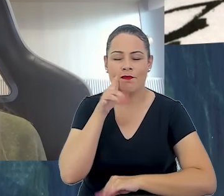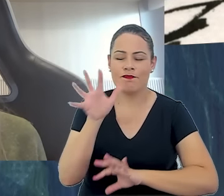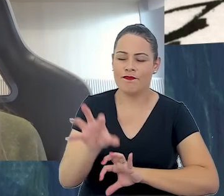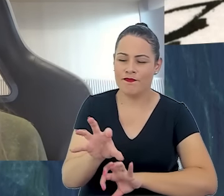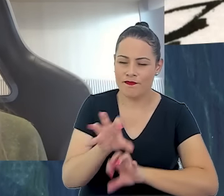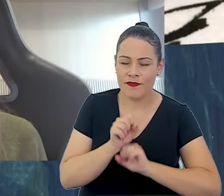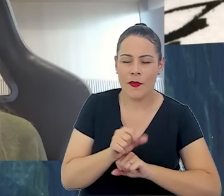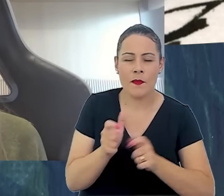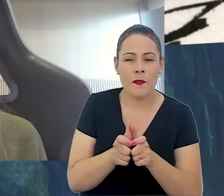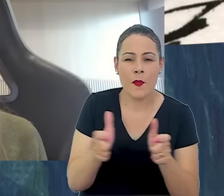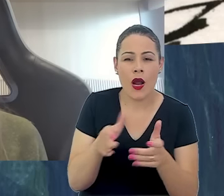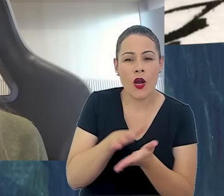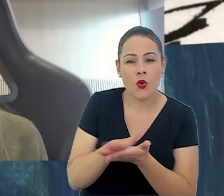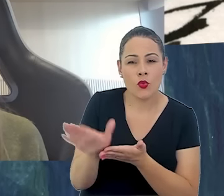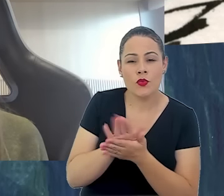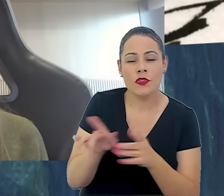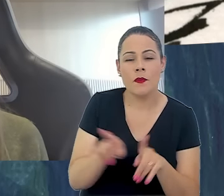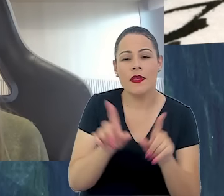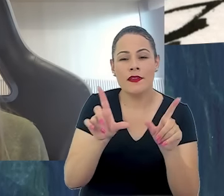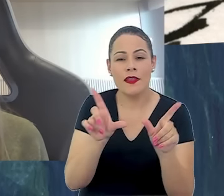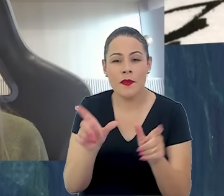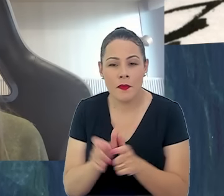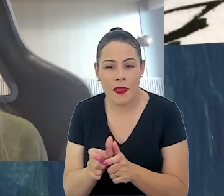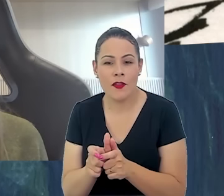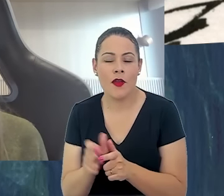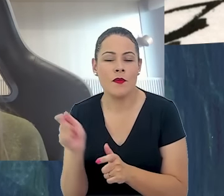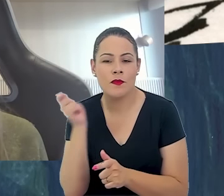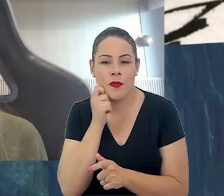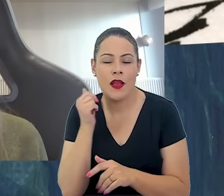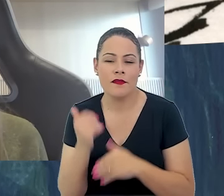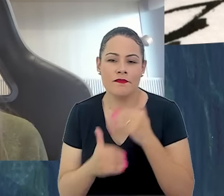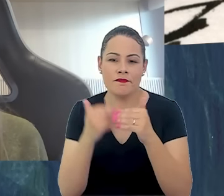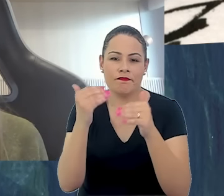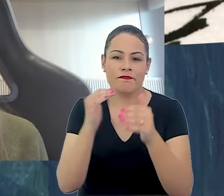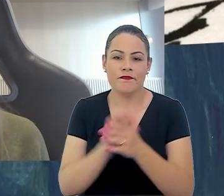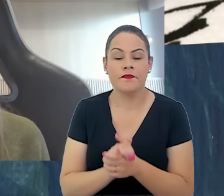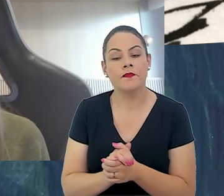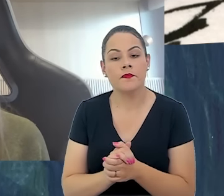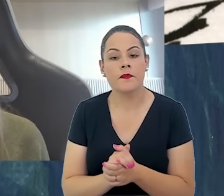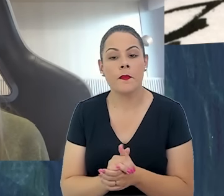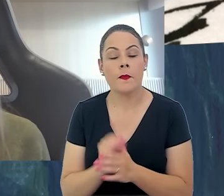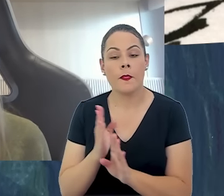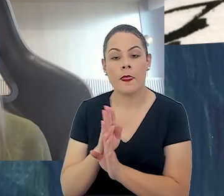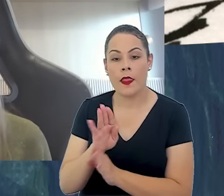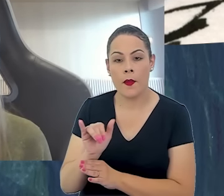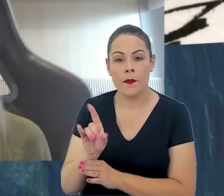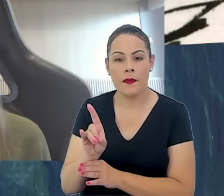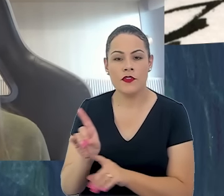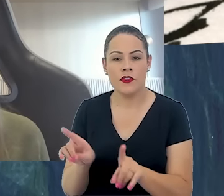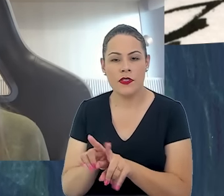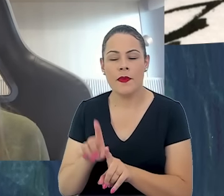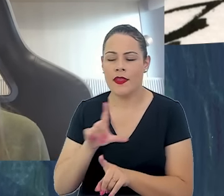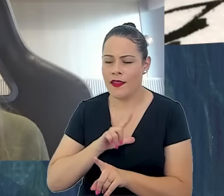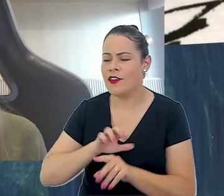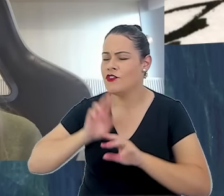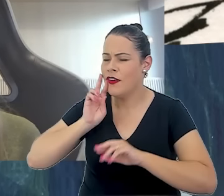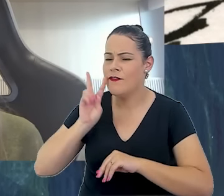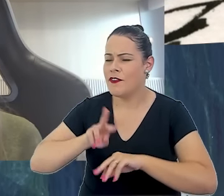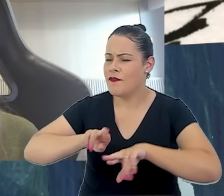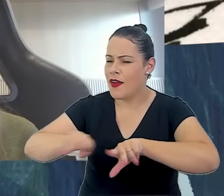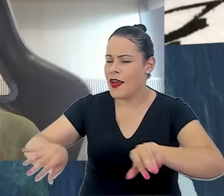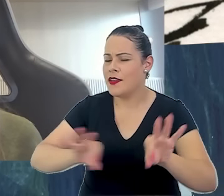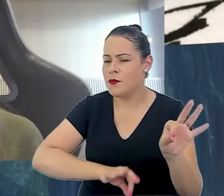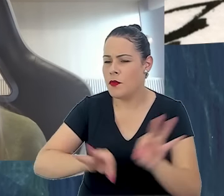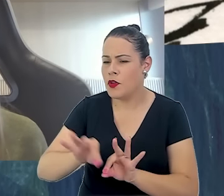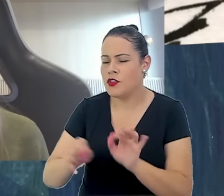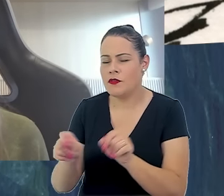arcam com maior custo e têm menos condições, né? Mas o BID tem, e eu já tive muitos projetos financiados